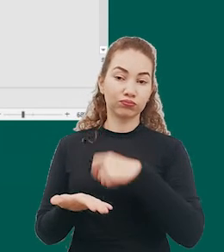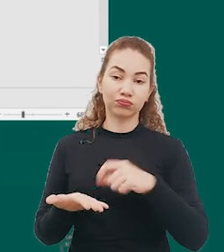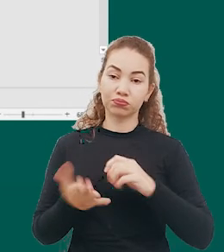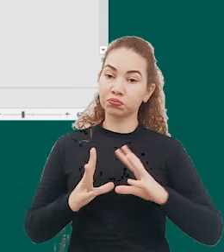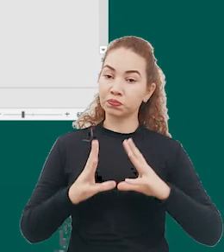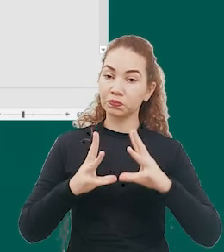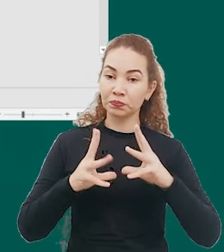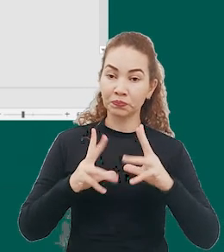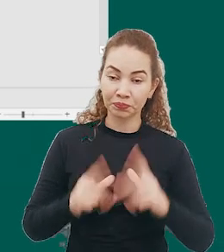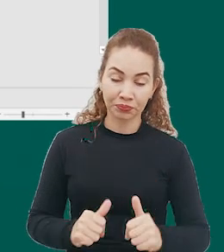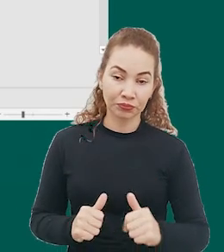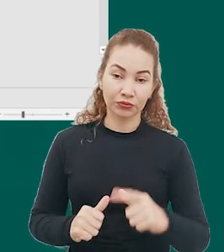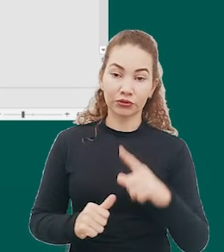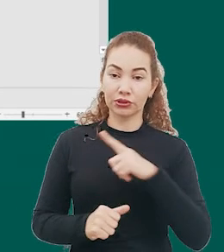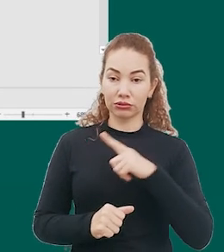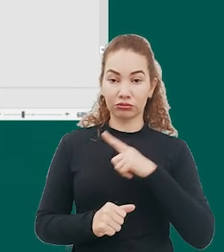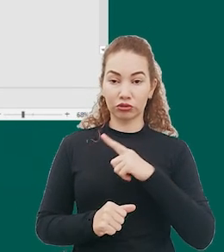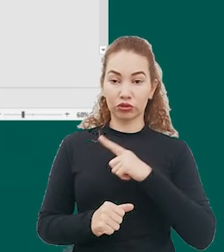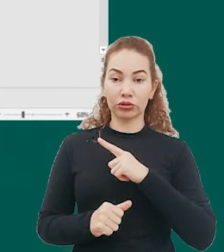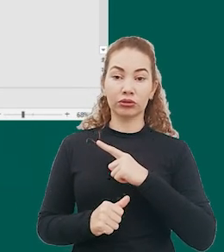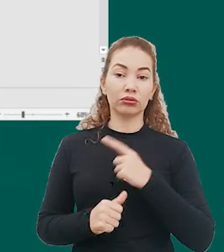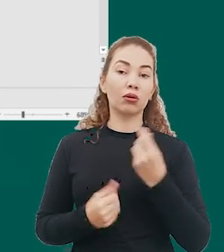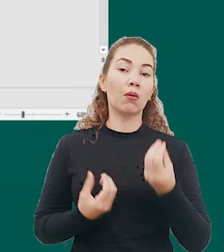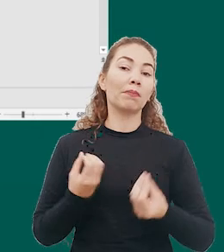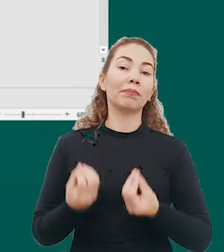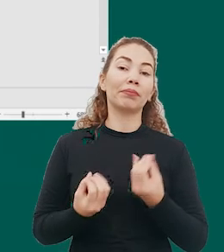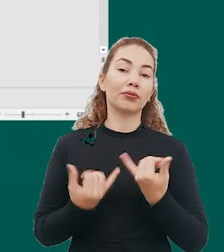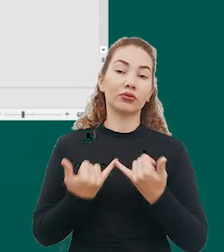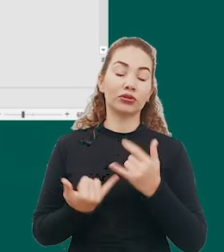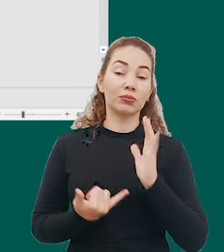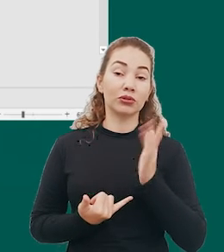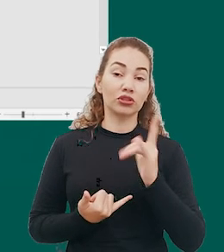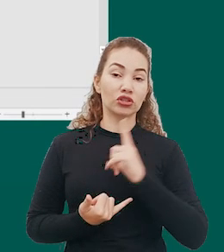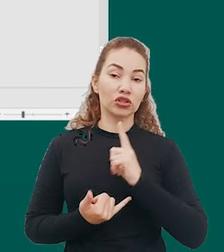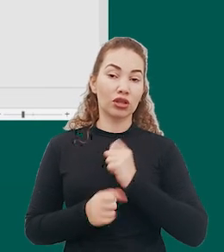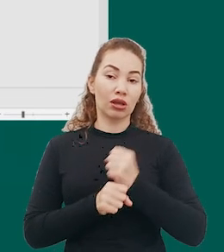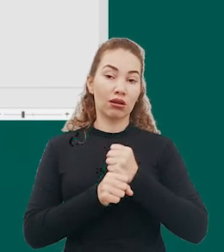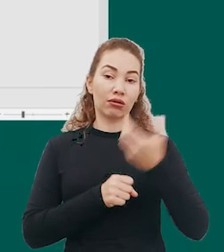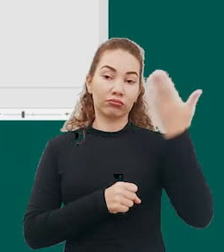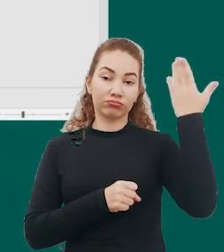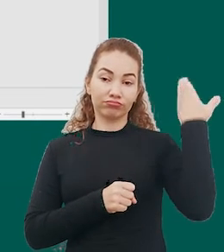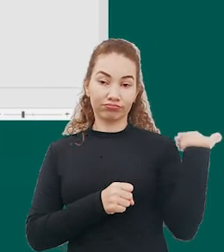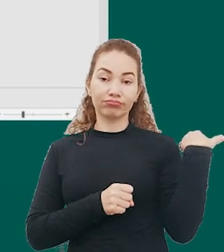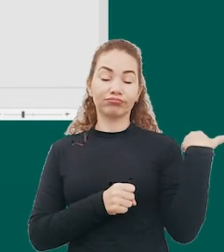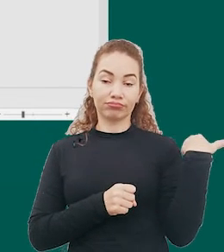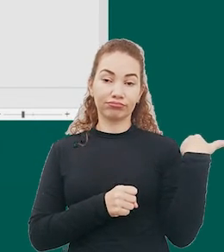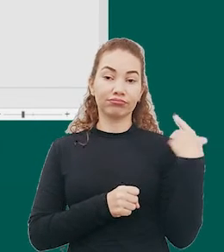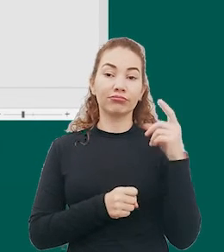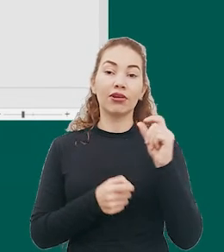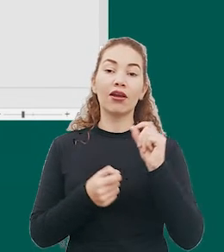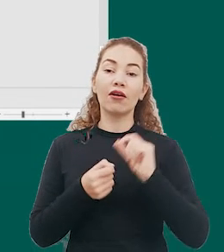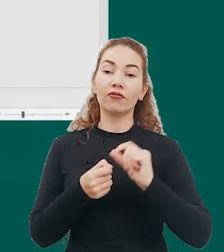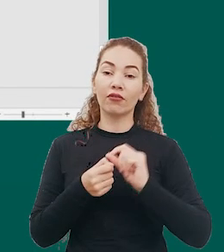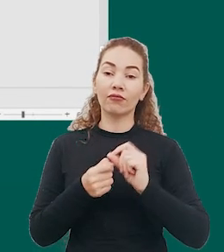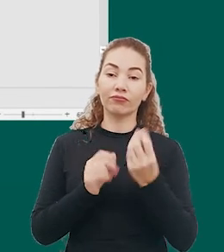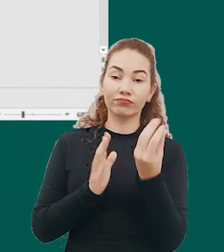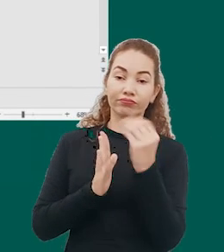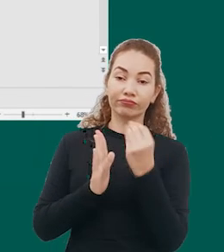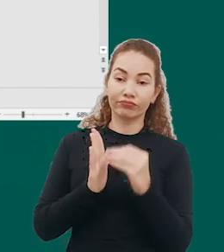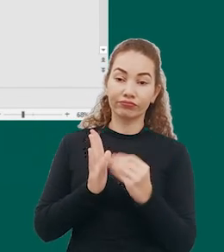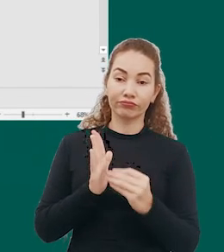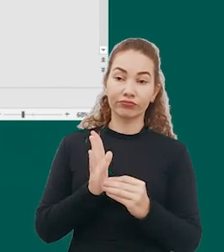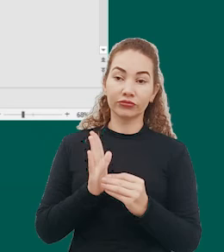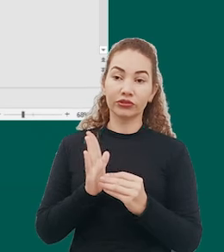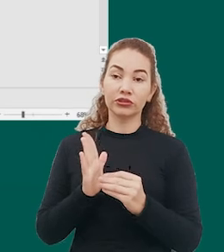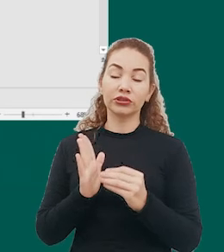os nossos bens, certo? Que nós já tínhamos no ano anterior. Vamos estar colocando na